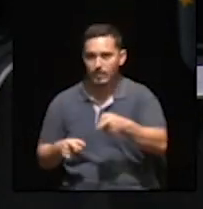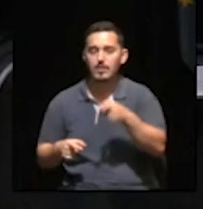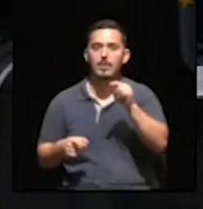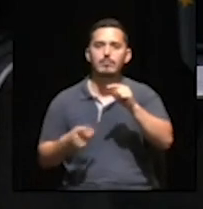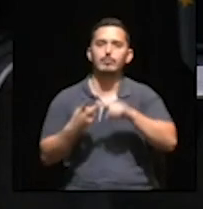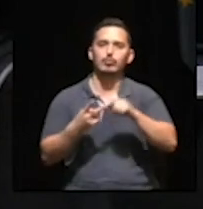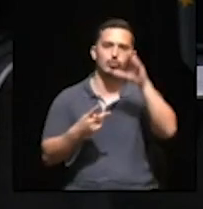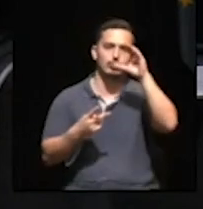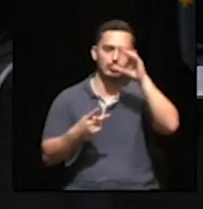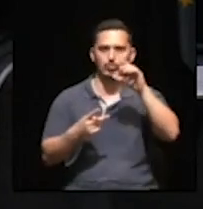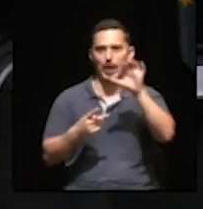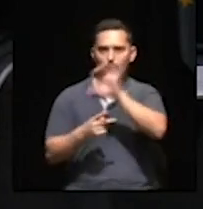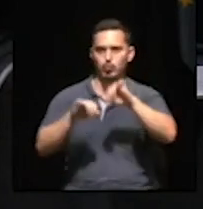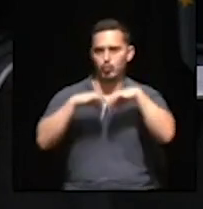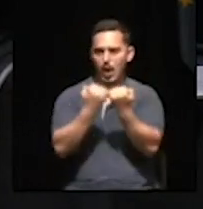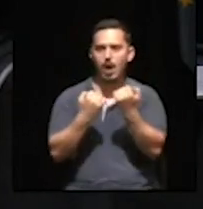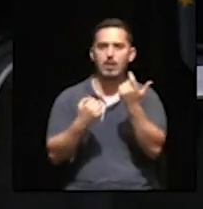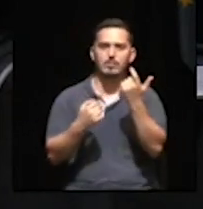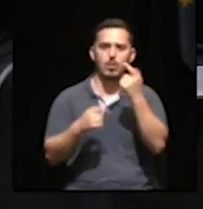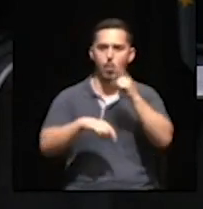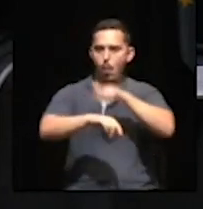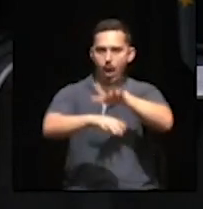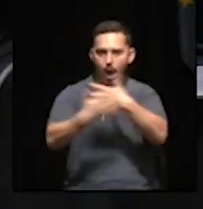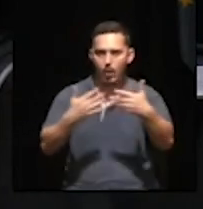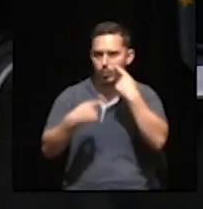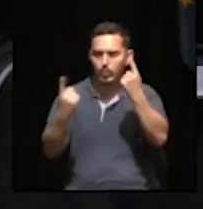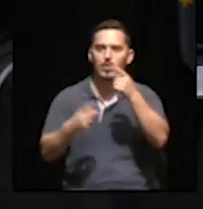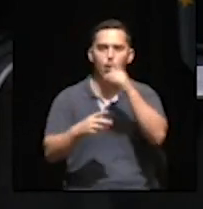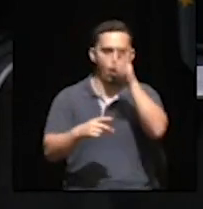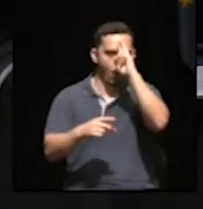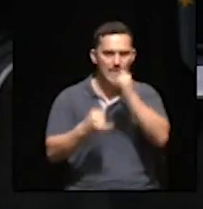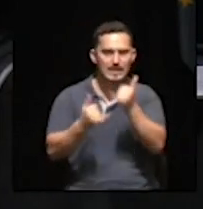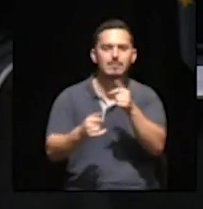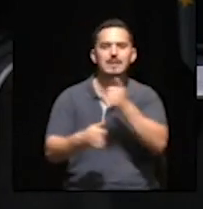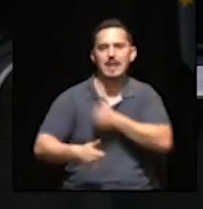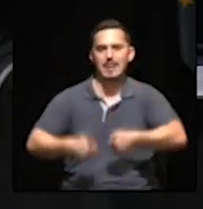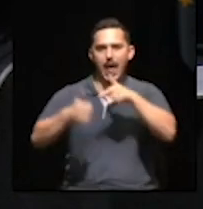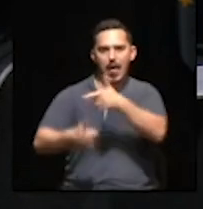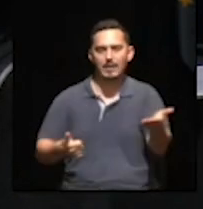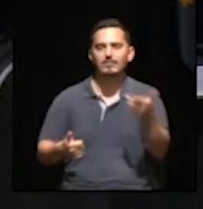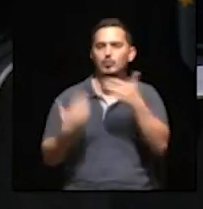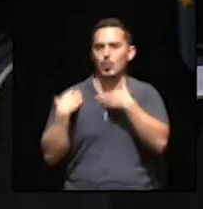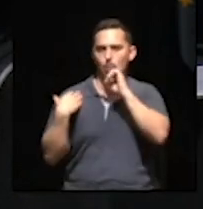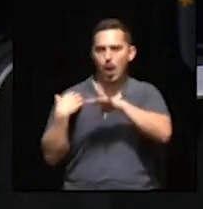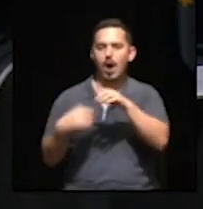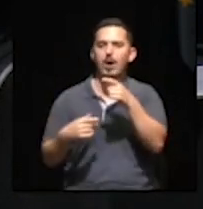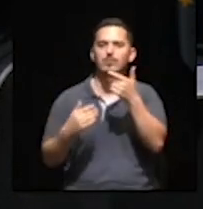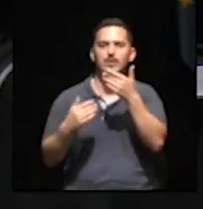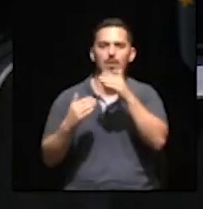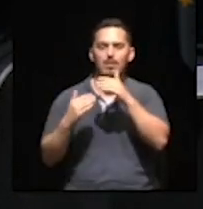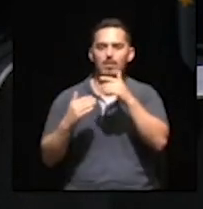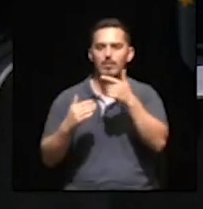o estado social e o horário público e logo a seguir imediata e logo a seguir para com a cidade ambientalmente sustentável com mais e